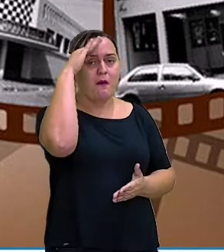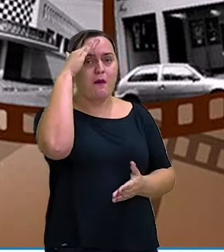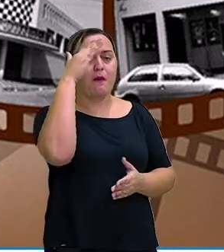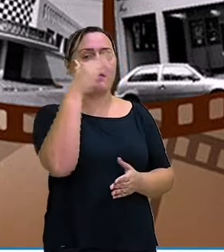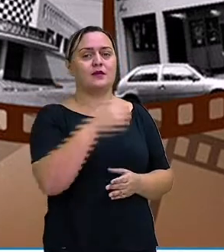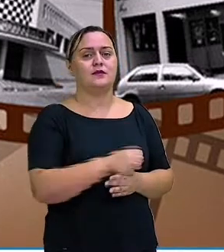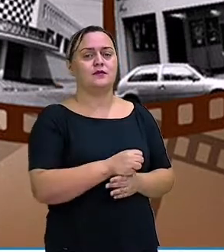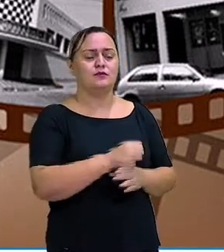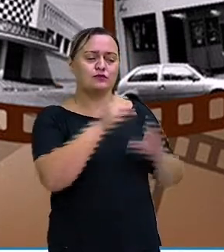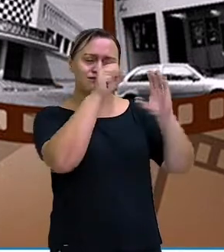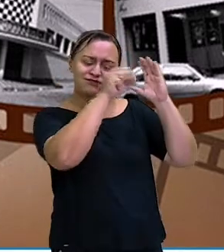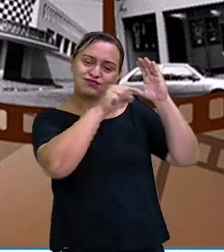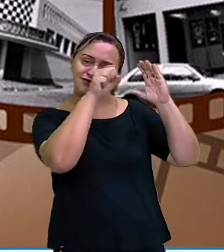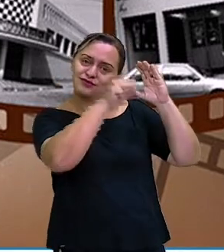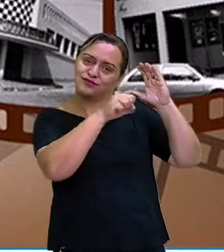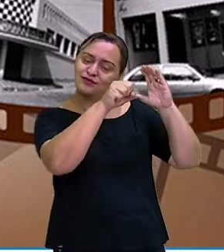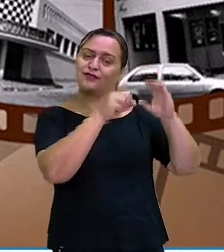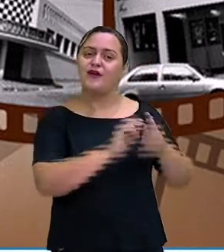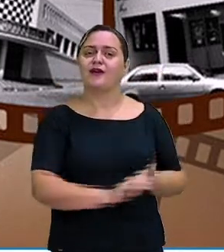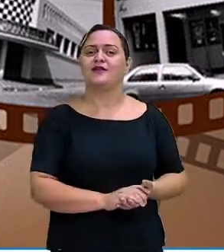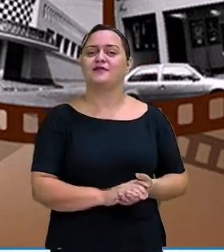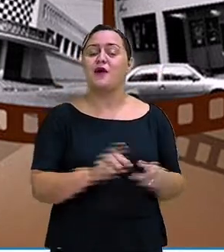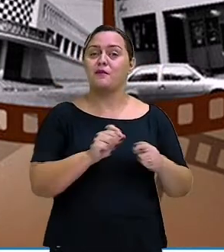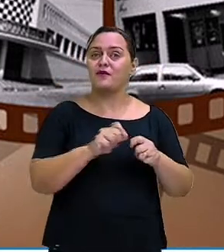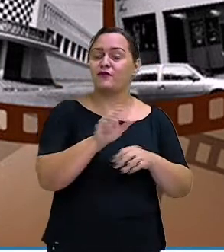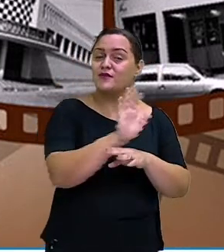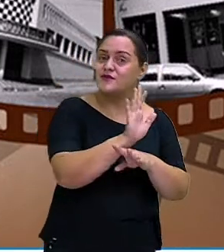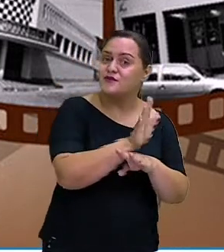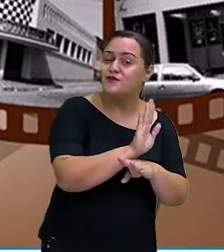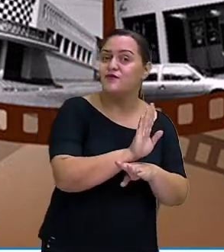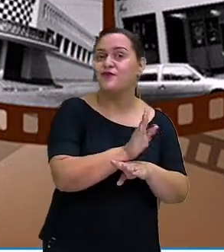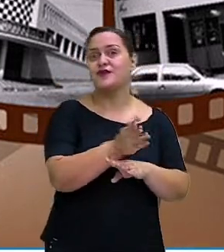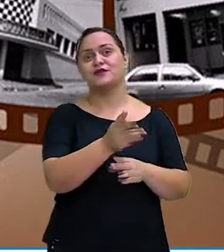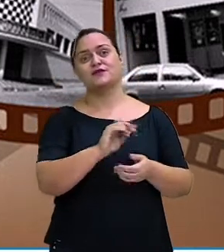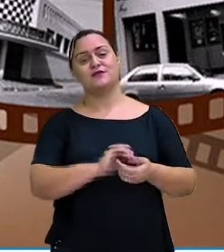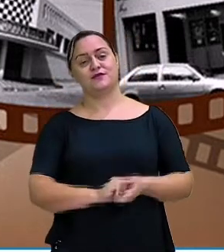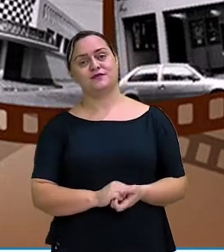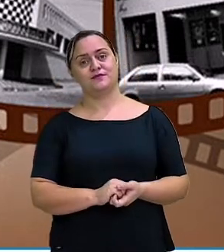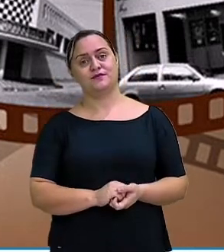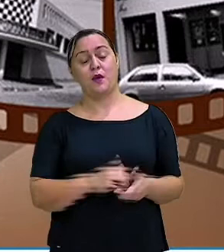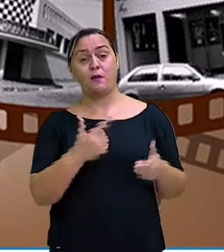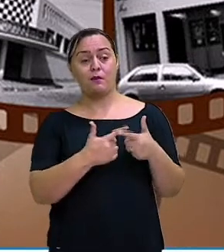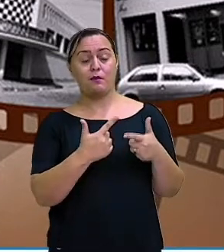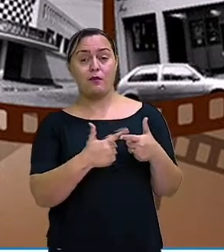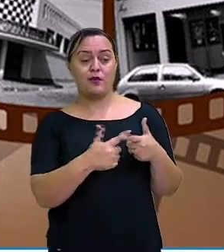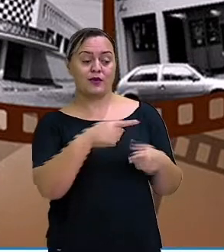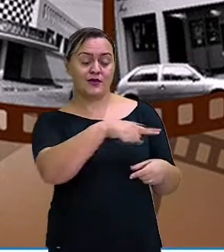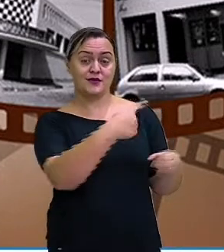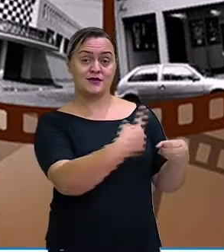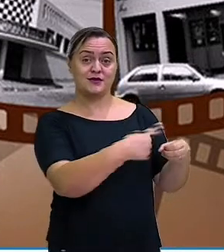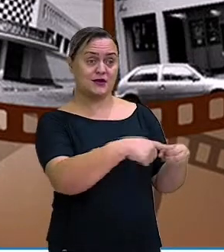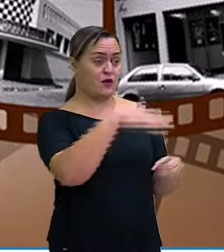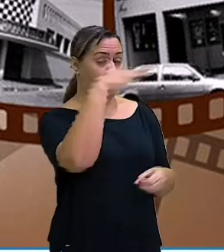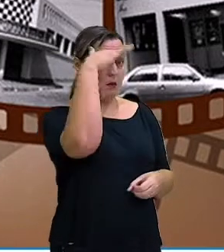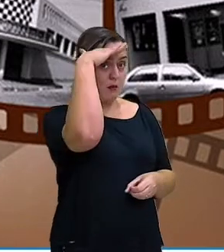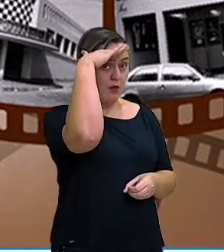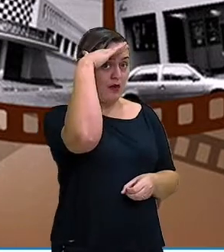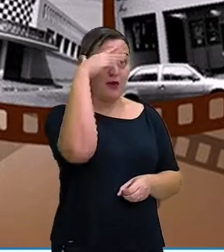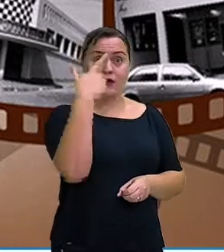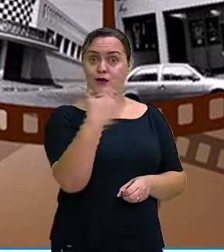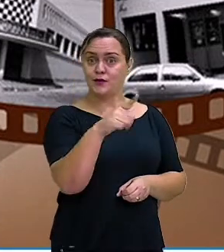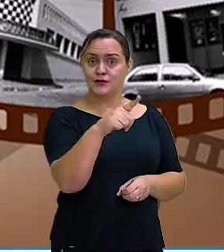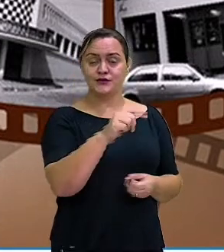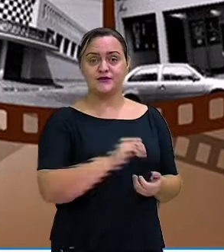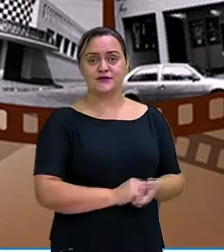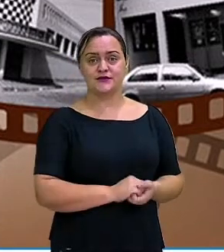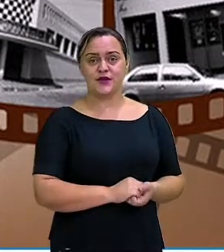gente? Foi lá e arrancou as palmeiras para colocar lá em Pouso Alegre, porque lá não tinha, para se fazer a